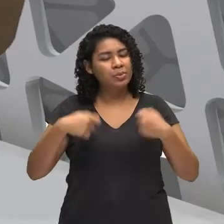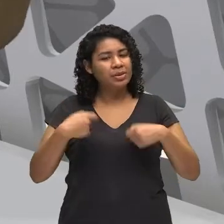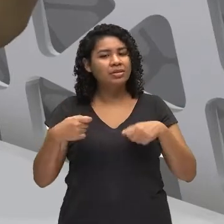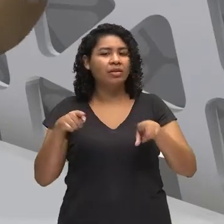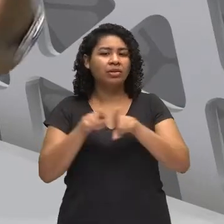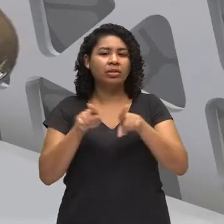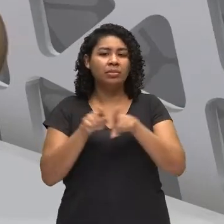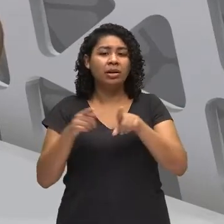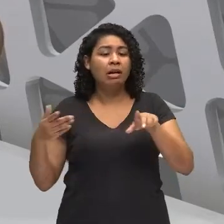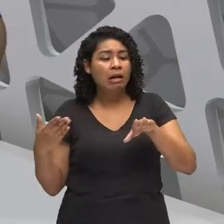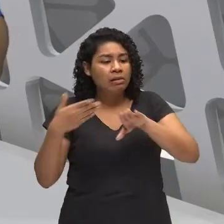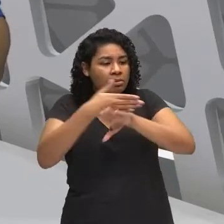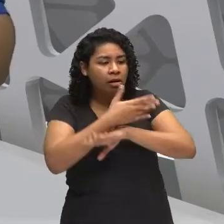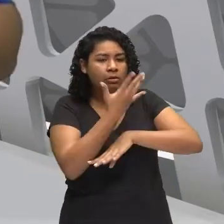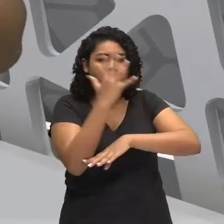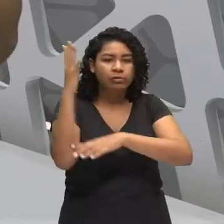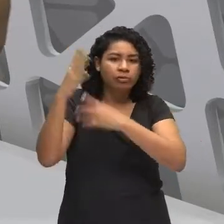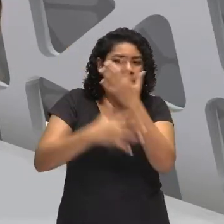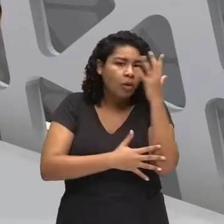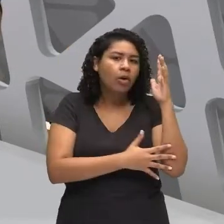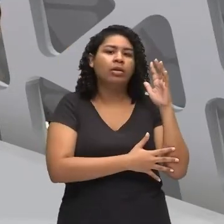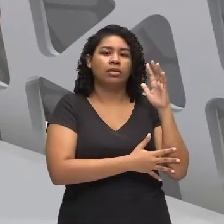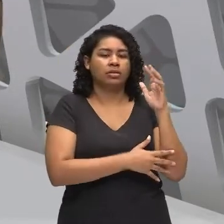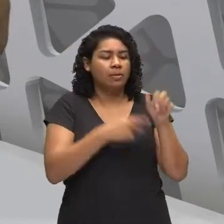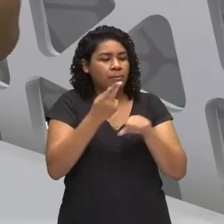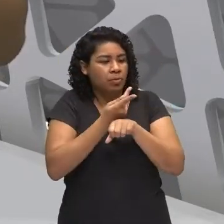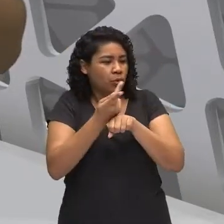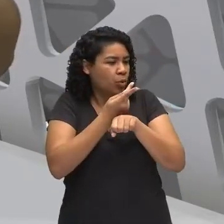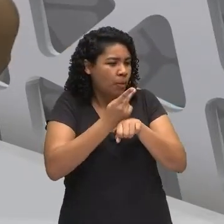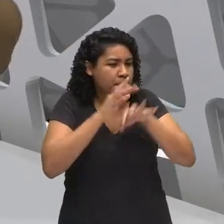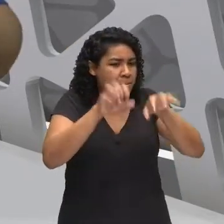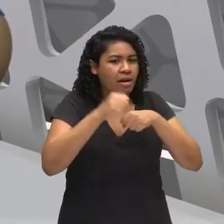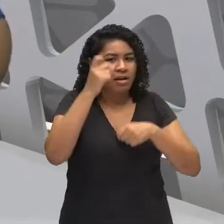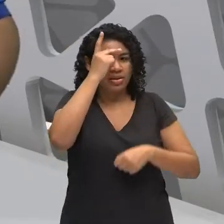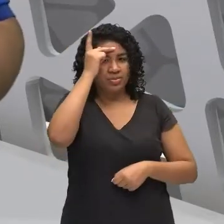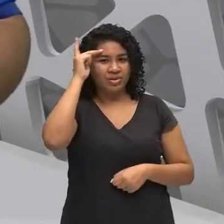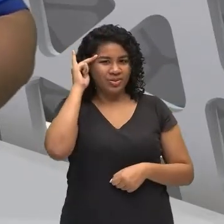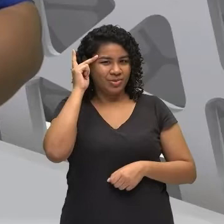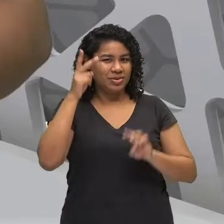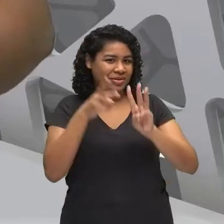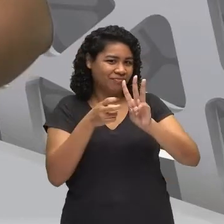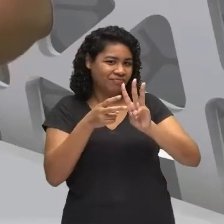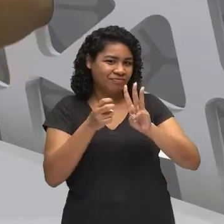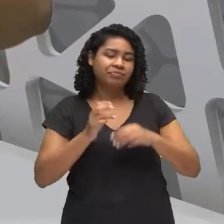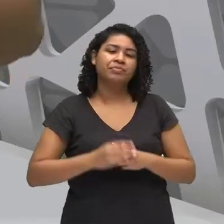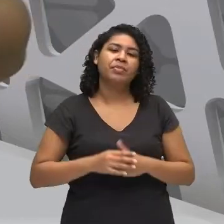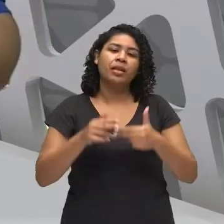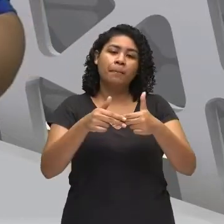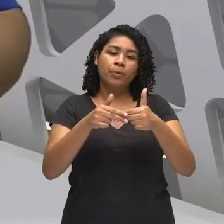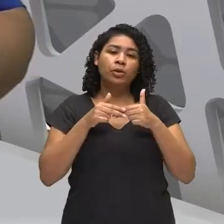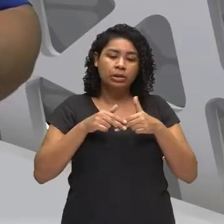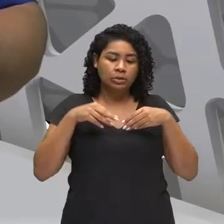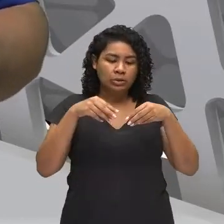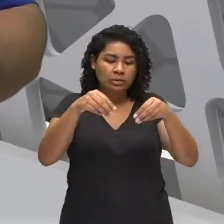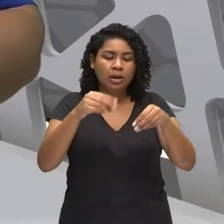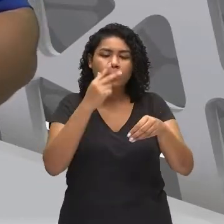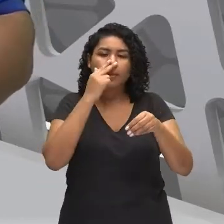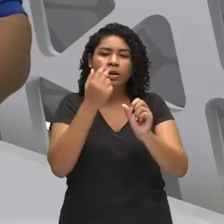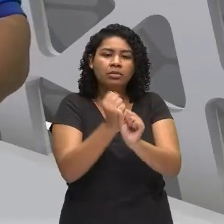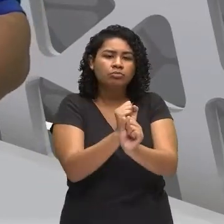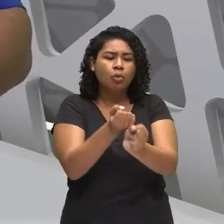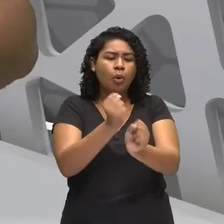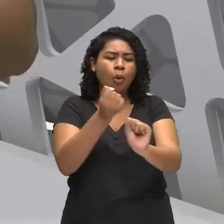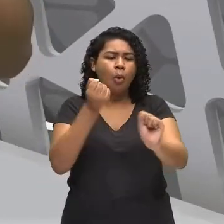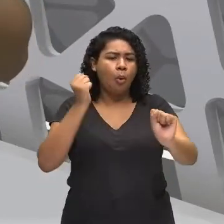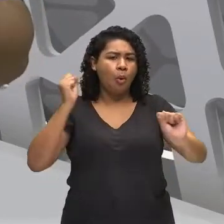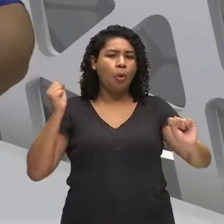adentrando as matas cada vez mais. Certo que isso também propiciou que o alargamento dos territórios, dá